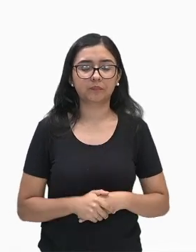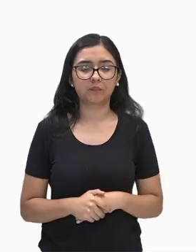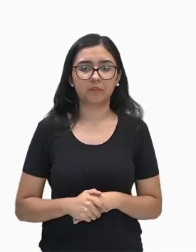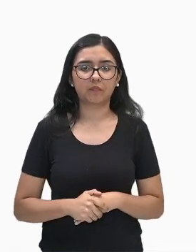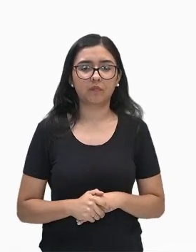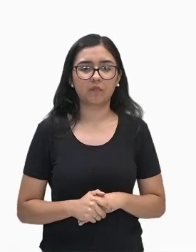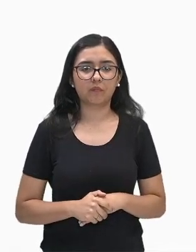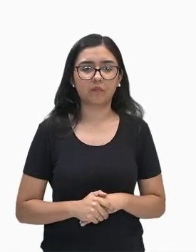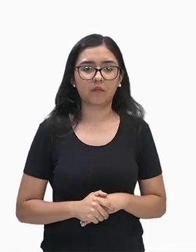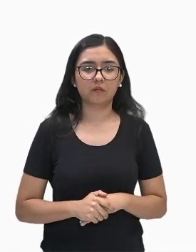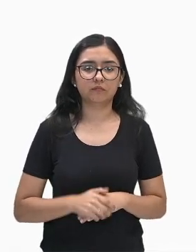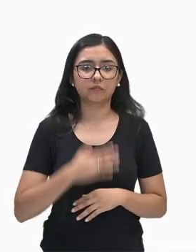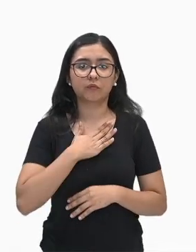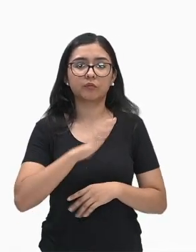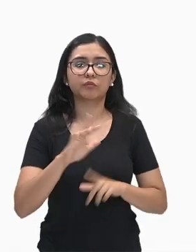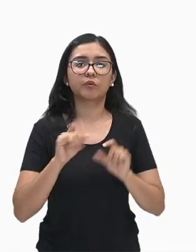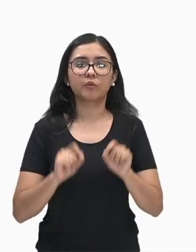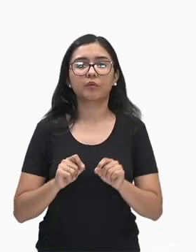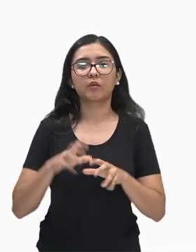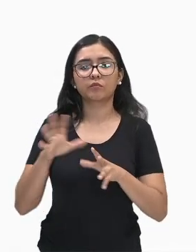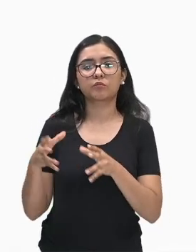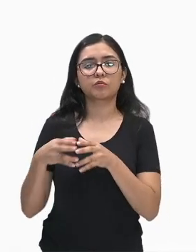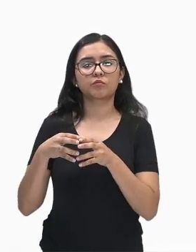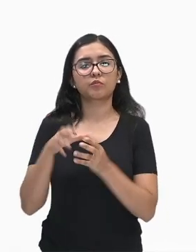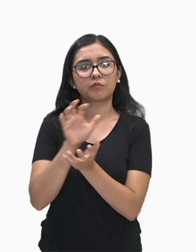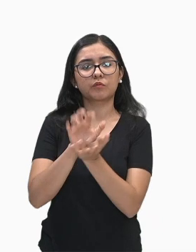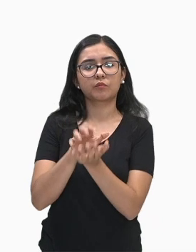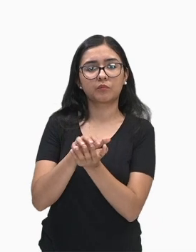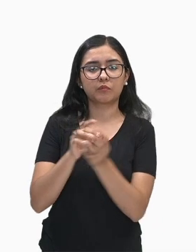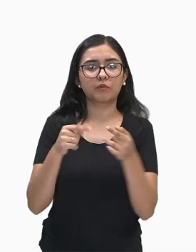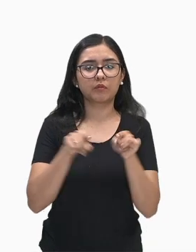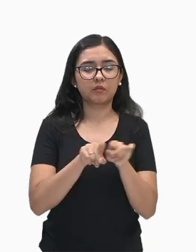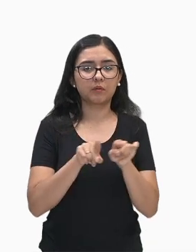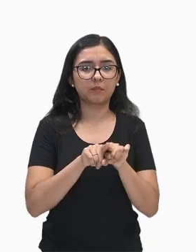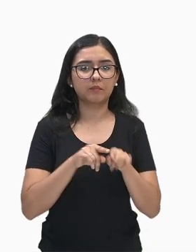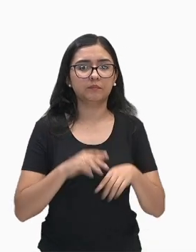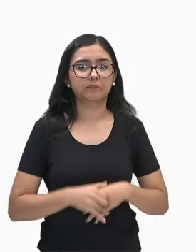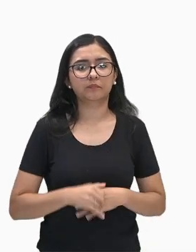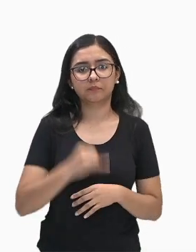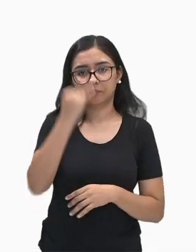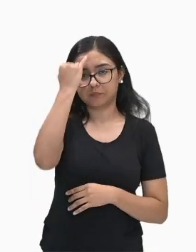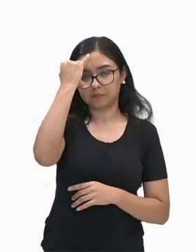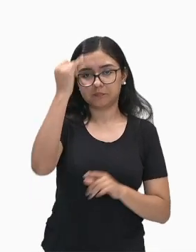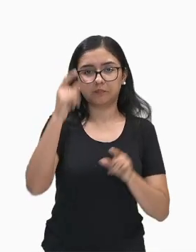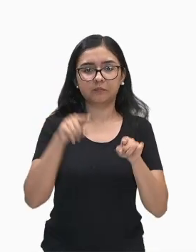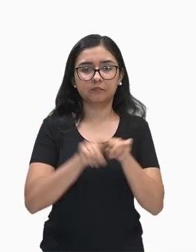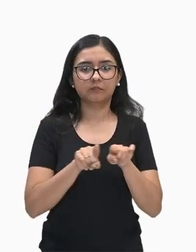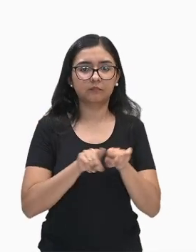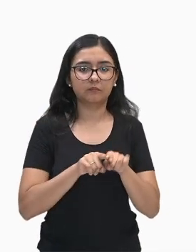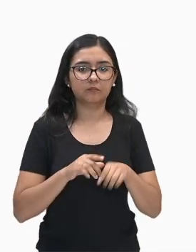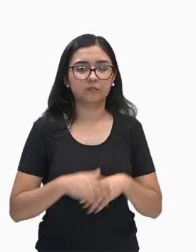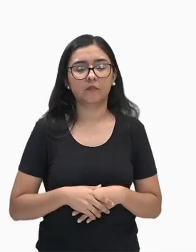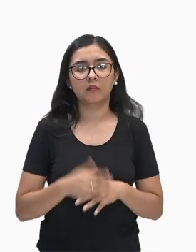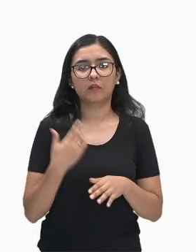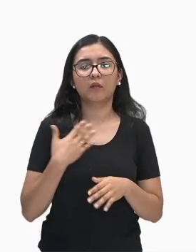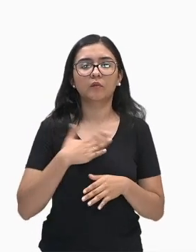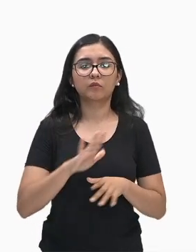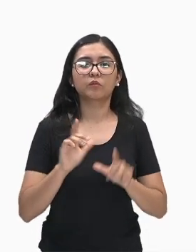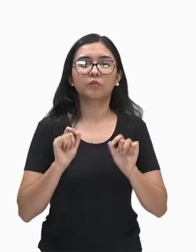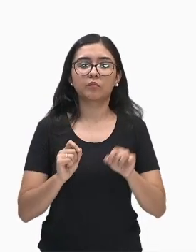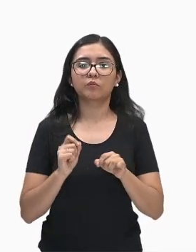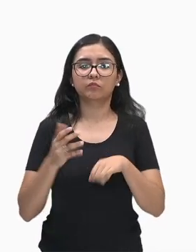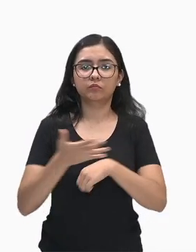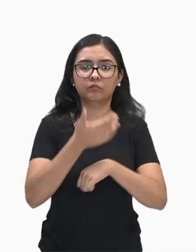e muito a elite pernambucana, além, é claro, dos ideais nativistas e anticolonialistas defendidos